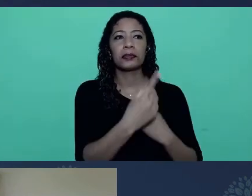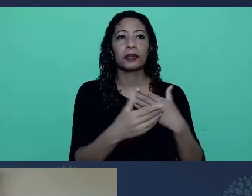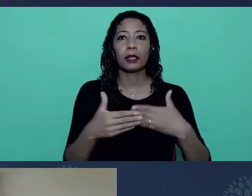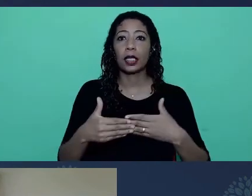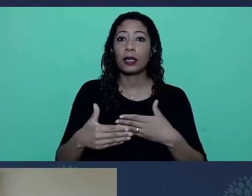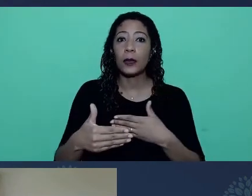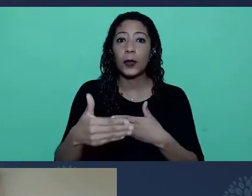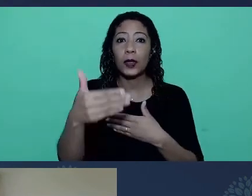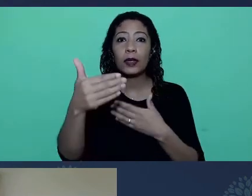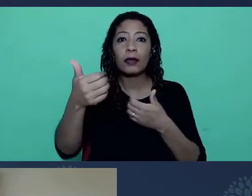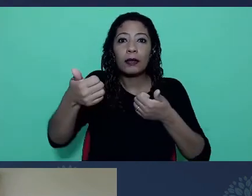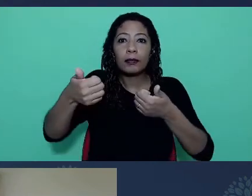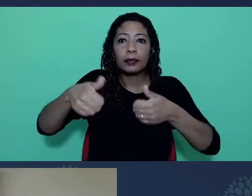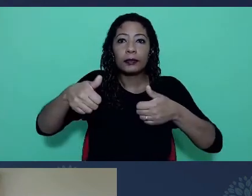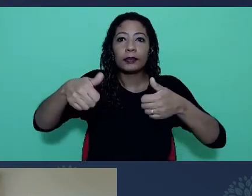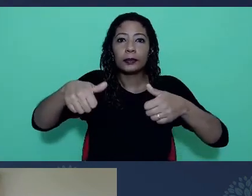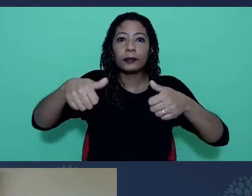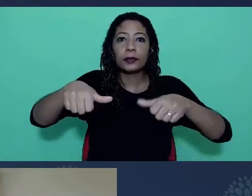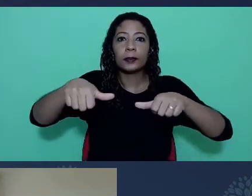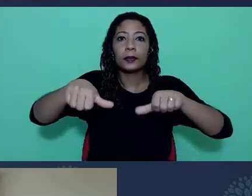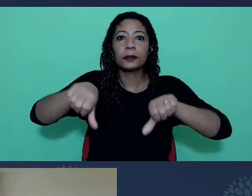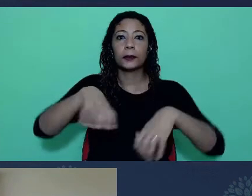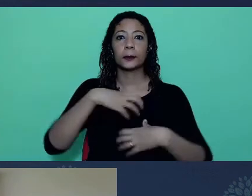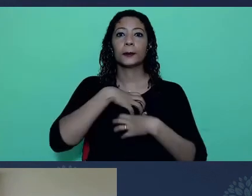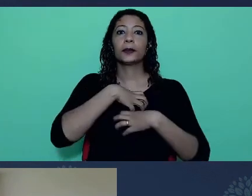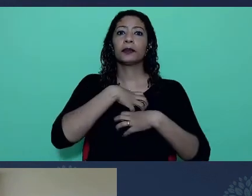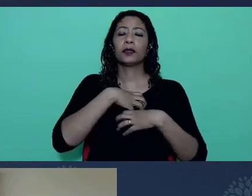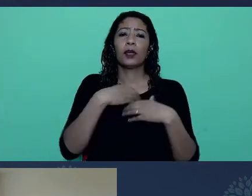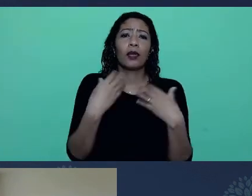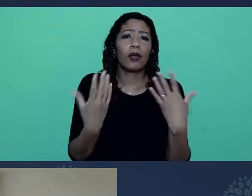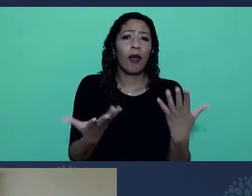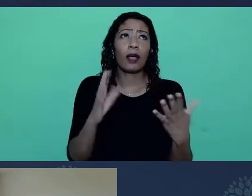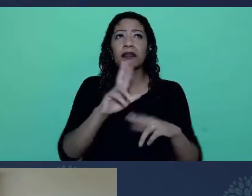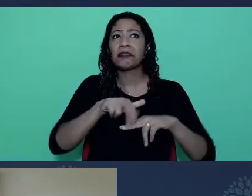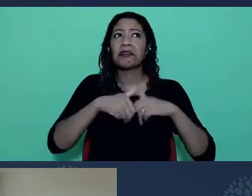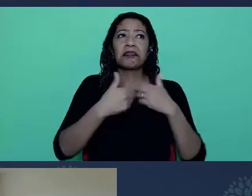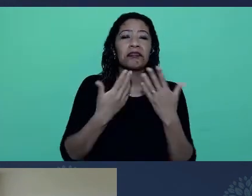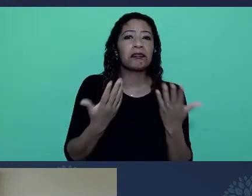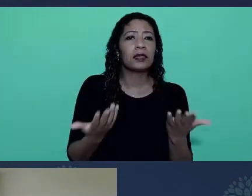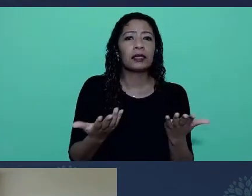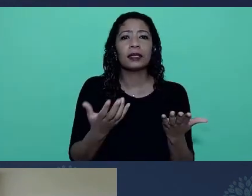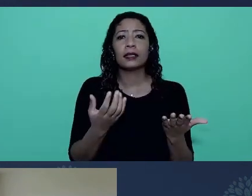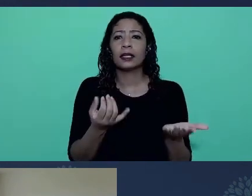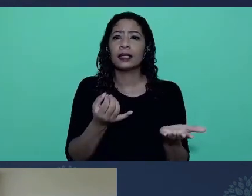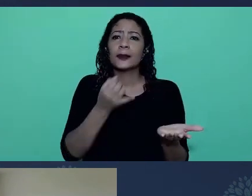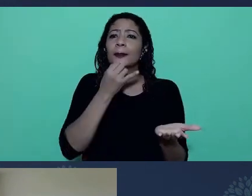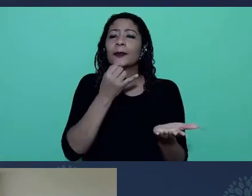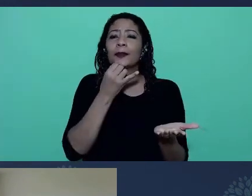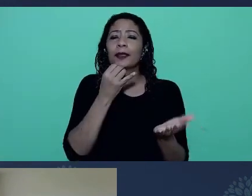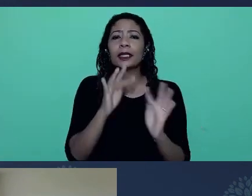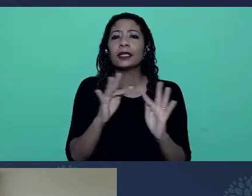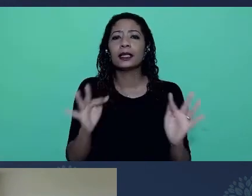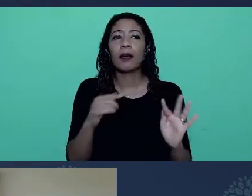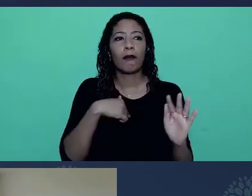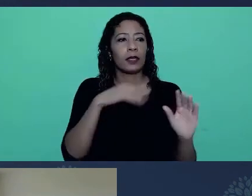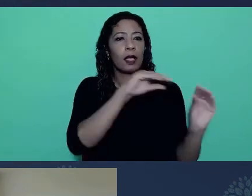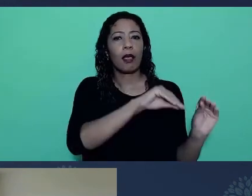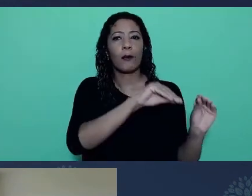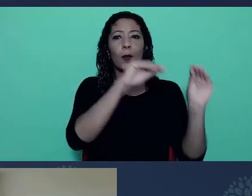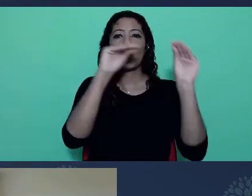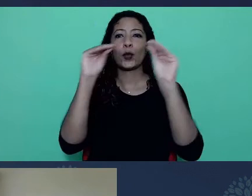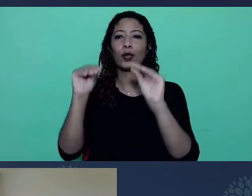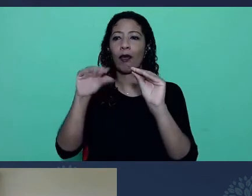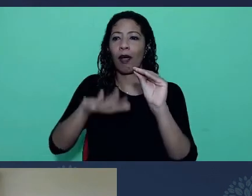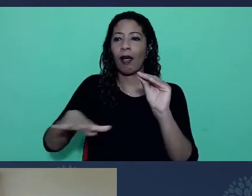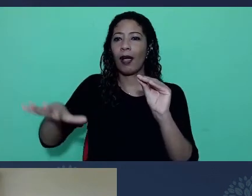você começa a aumentar a gravidade da sua doença por algum motivo. Um motivo simples é, por exemplo, você mudou de ambiente e